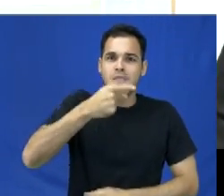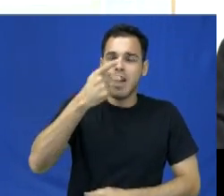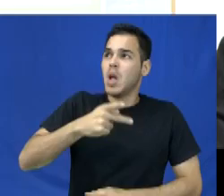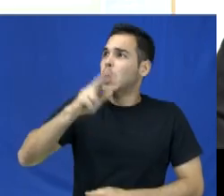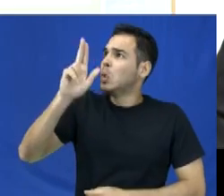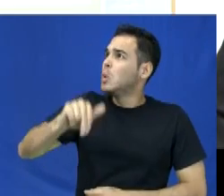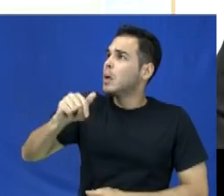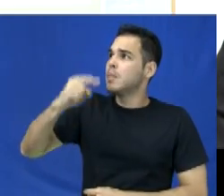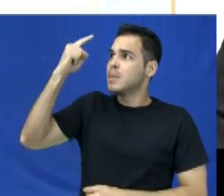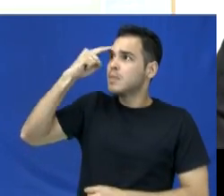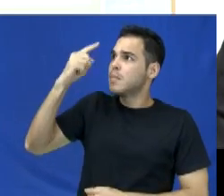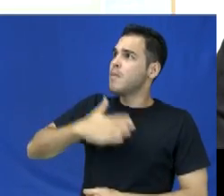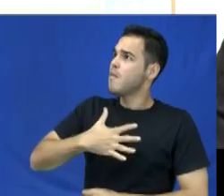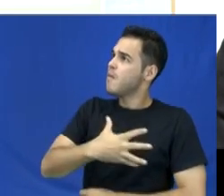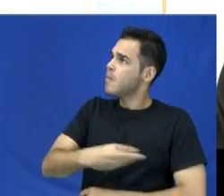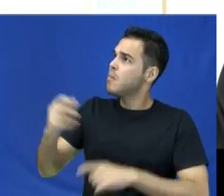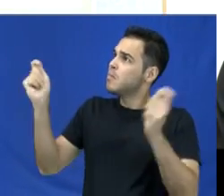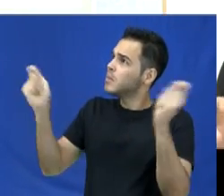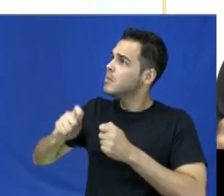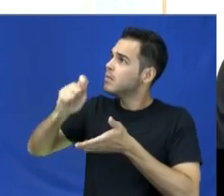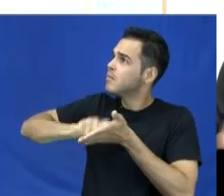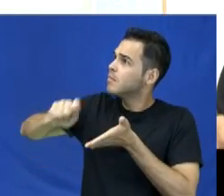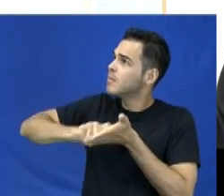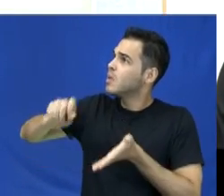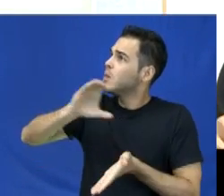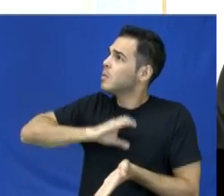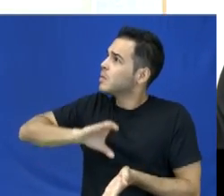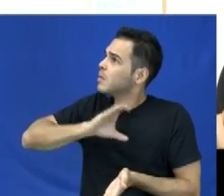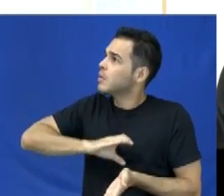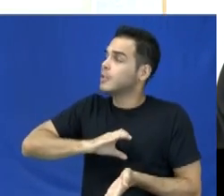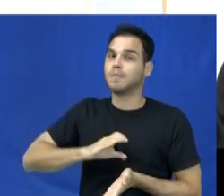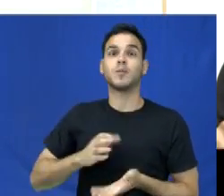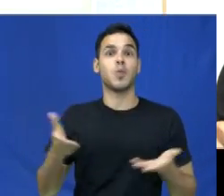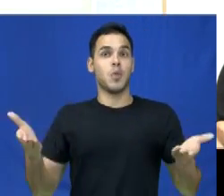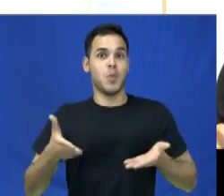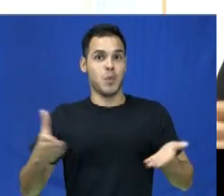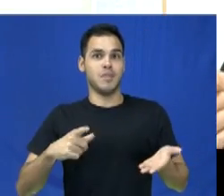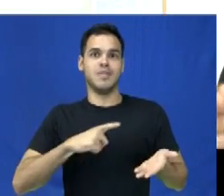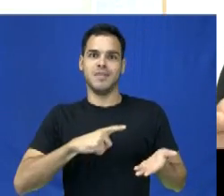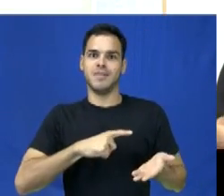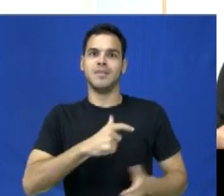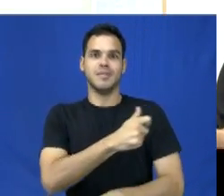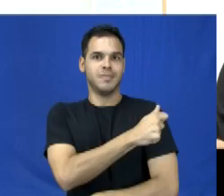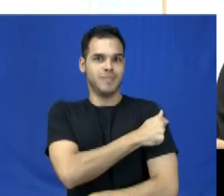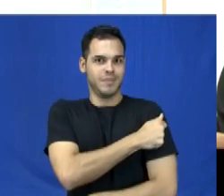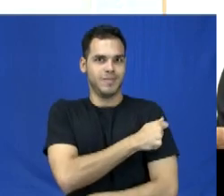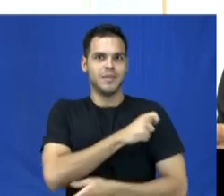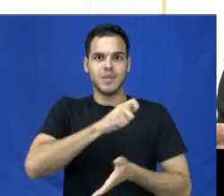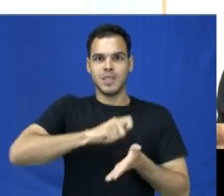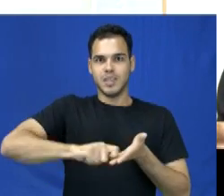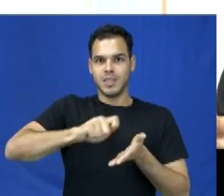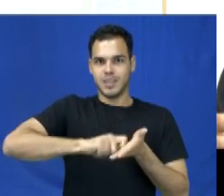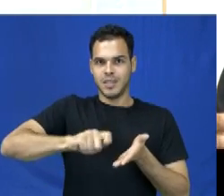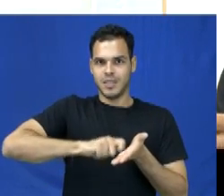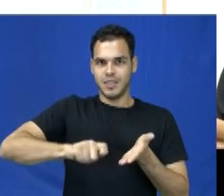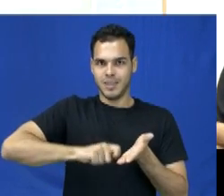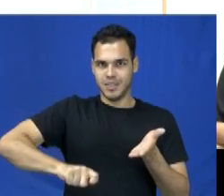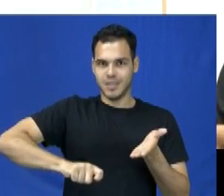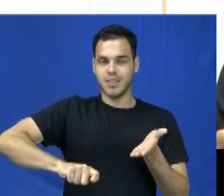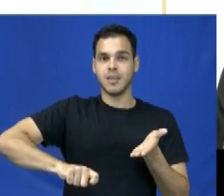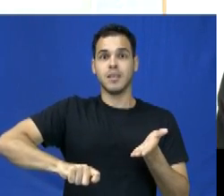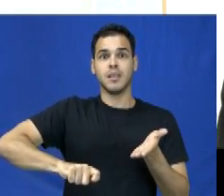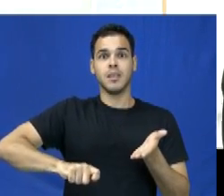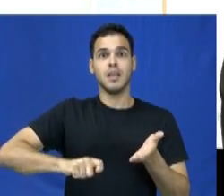o filho escrever a língua portuguesa um dia. E aí nós já temos alunos fazendo redações, inclusive depoimento